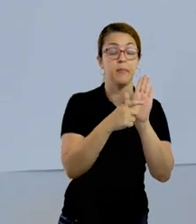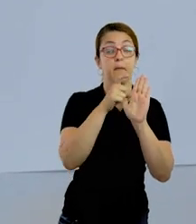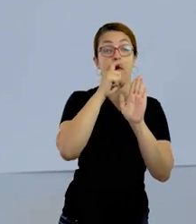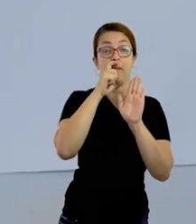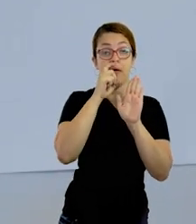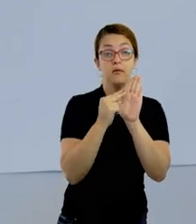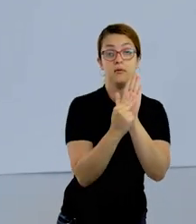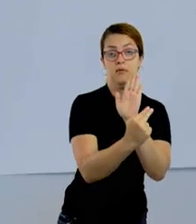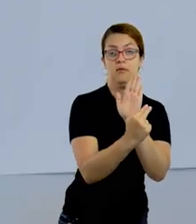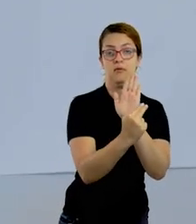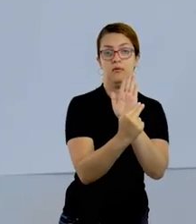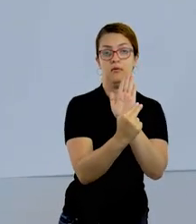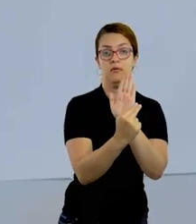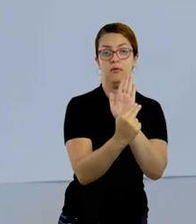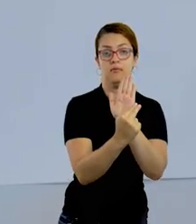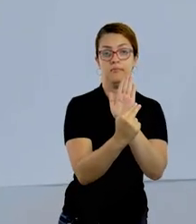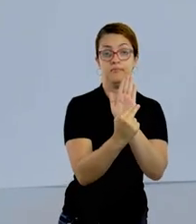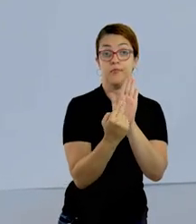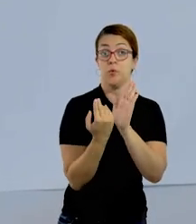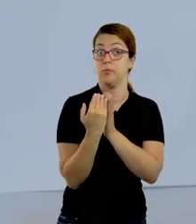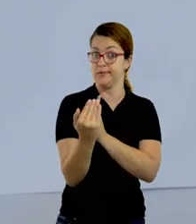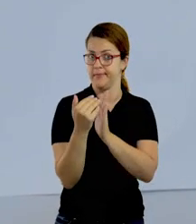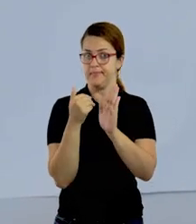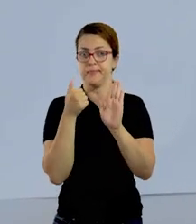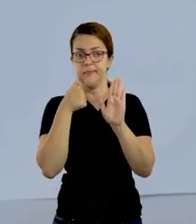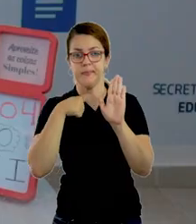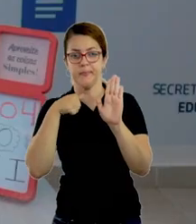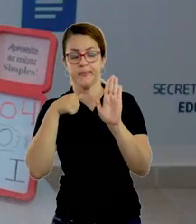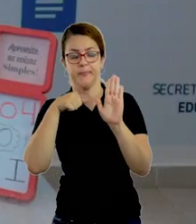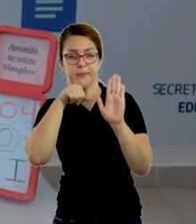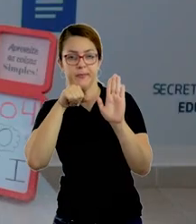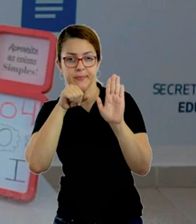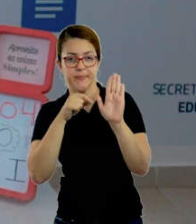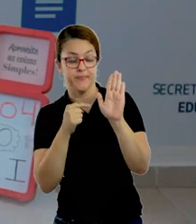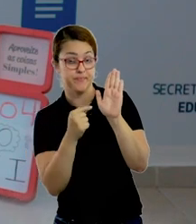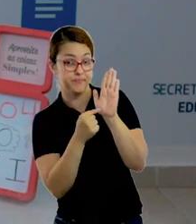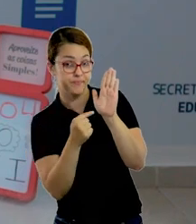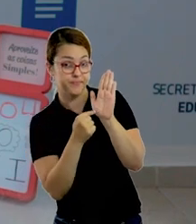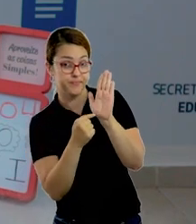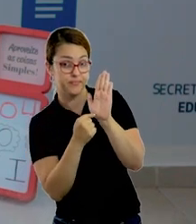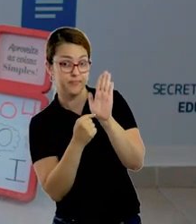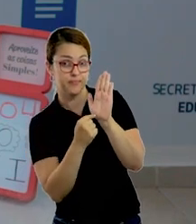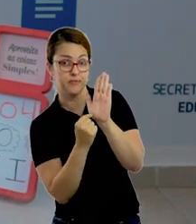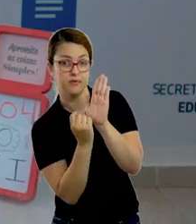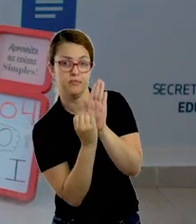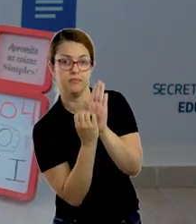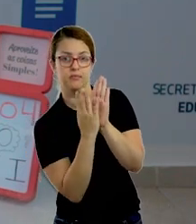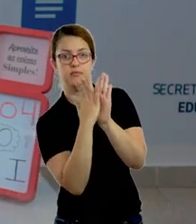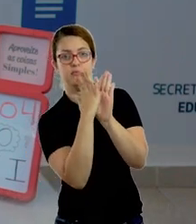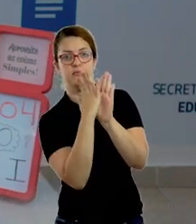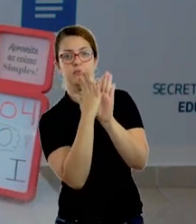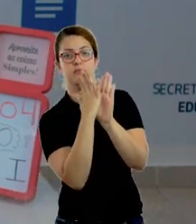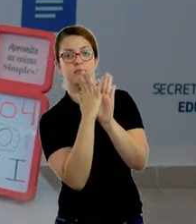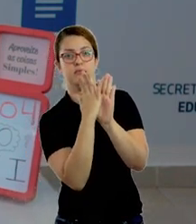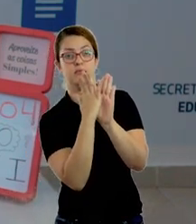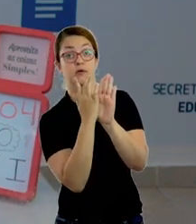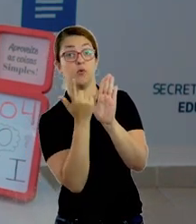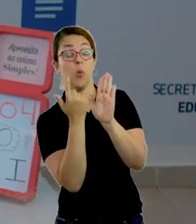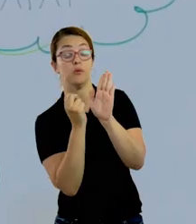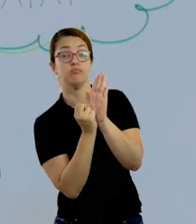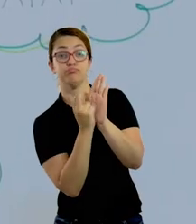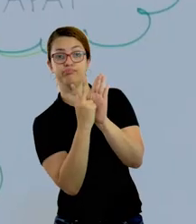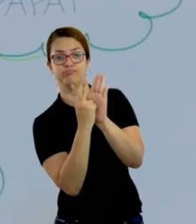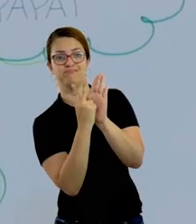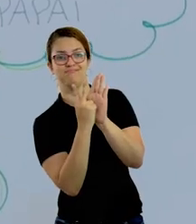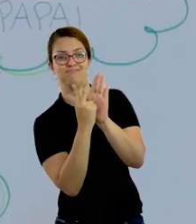direito o nome do papai. Vamos começar pela mamãe. Em cima da árvore da mamãe, você vai desenhar mais duas árvores.